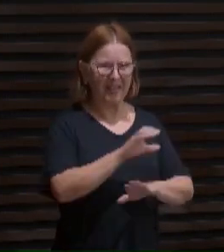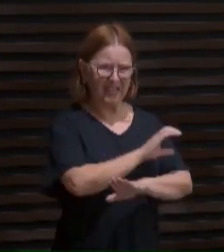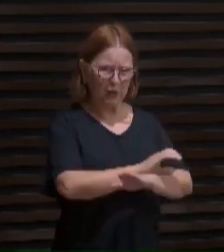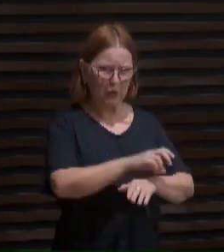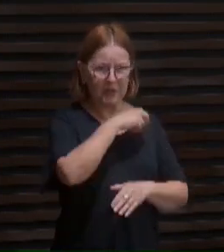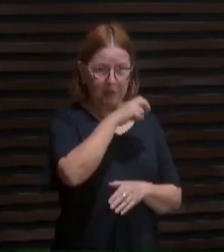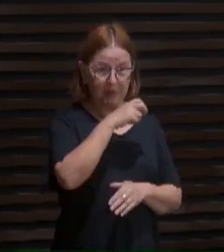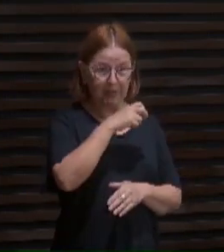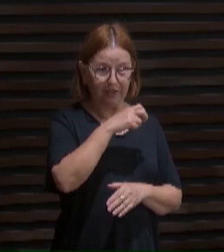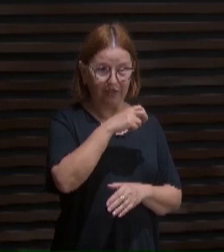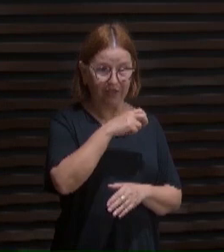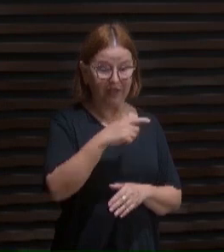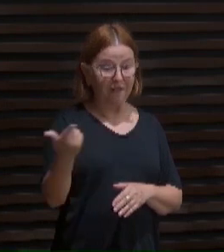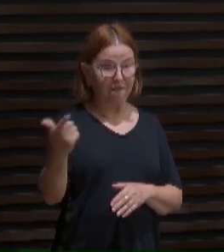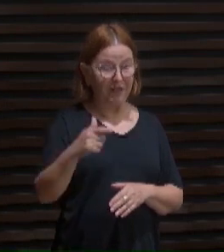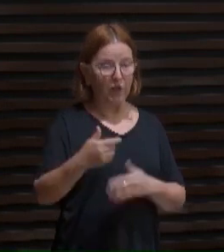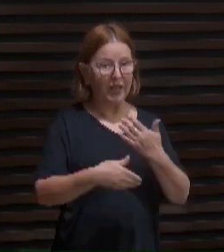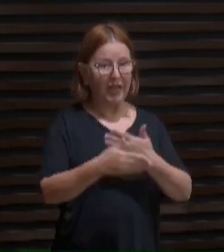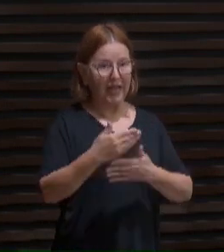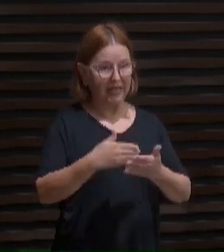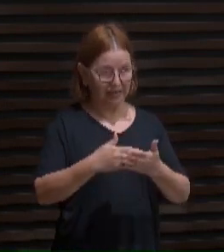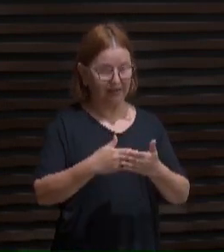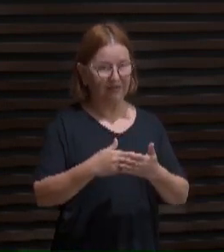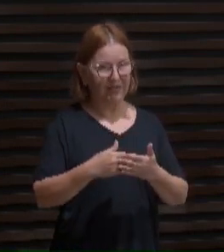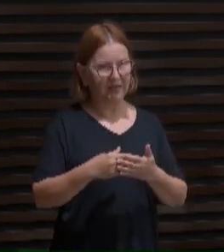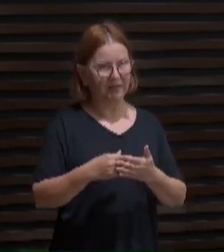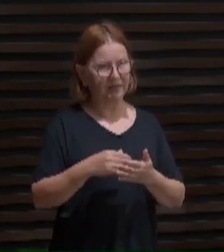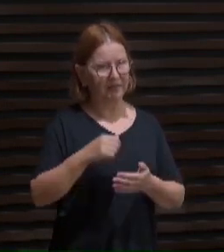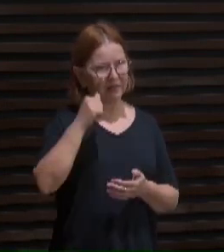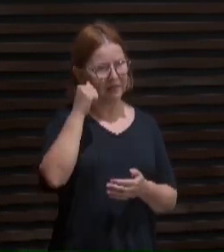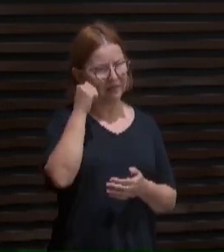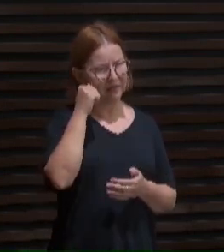humana por meio da mulher solitária.